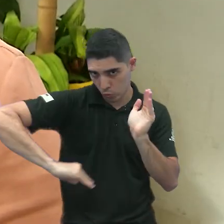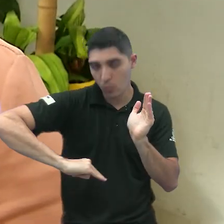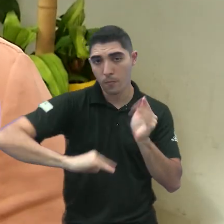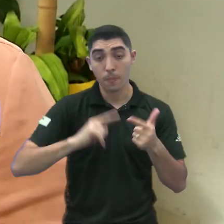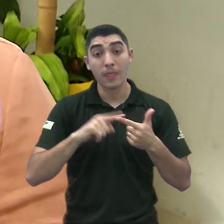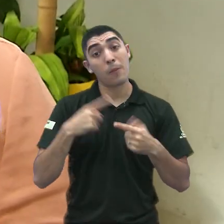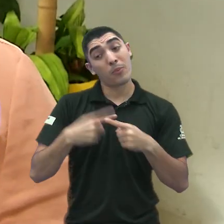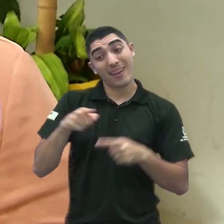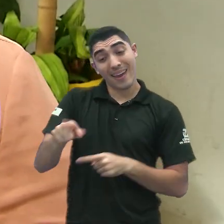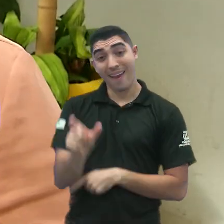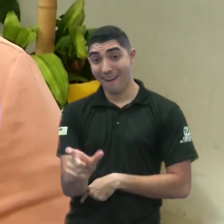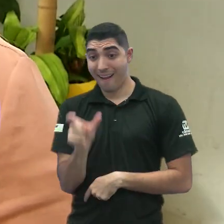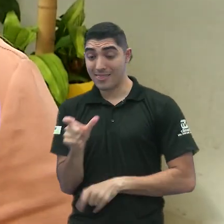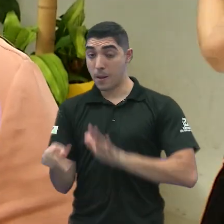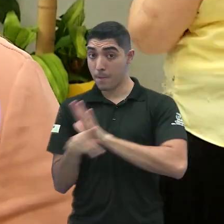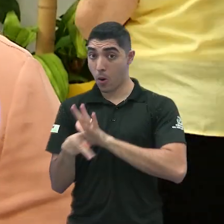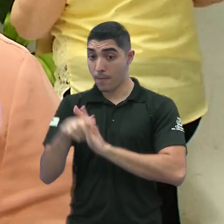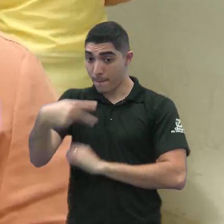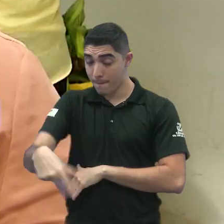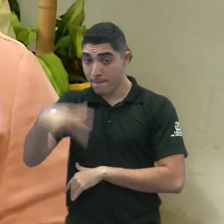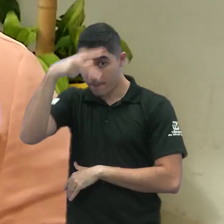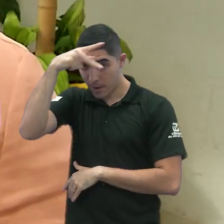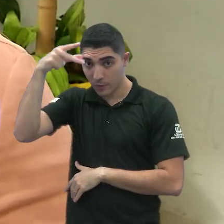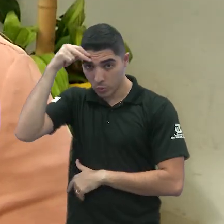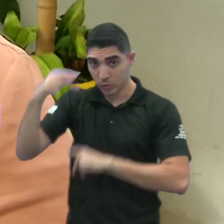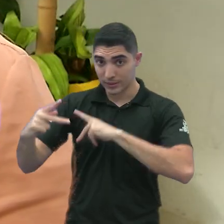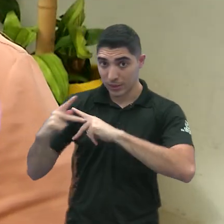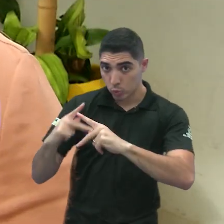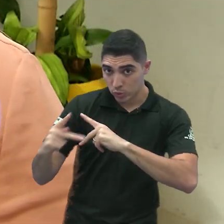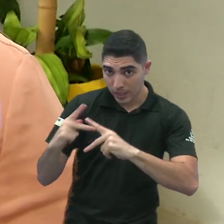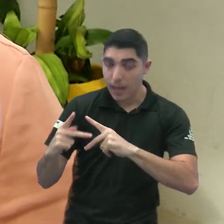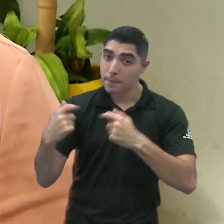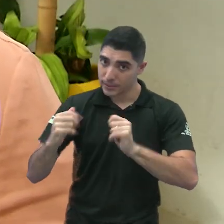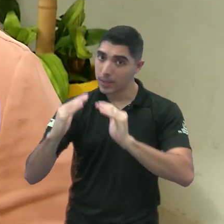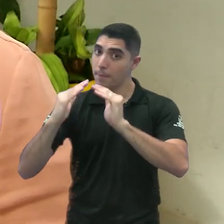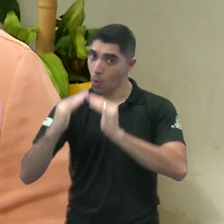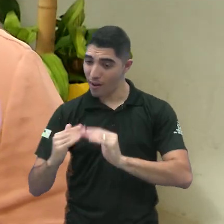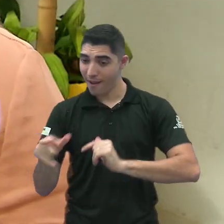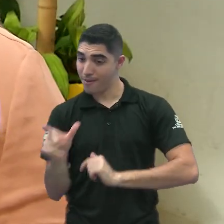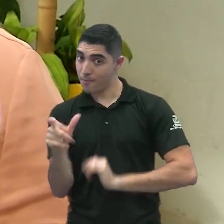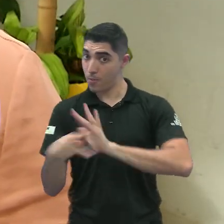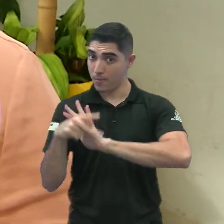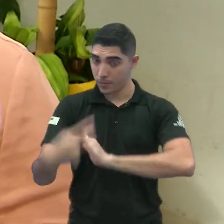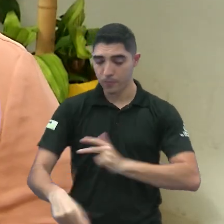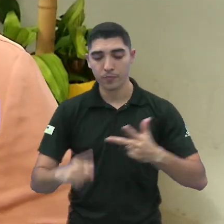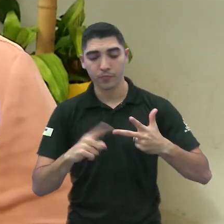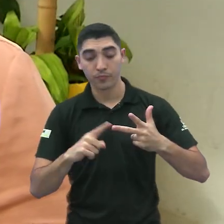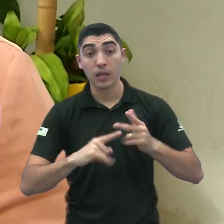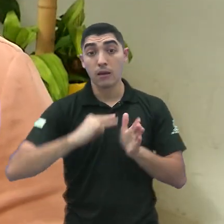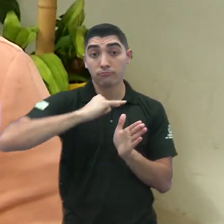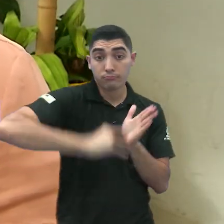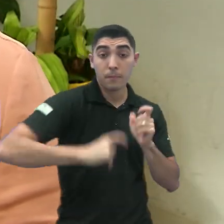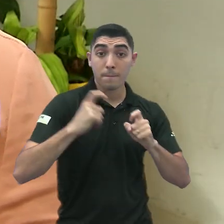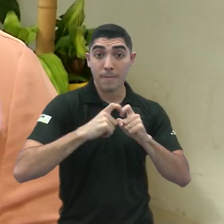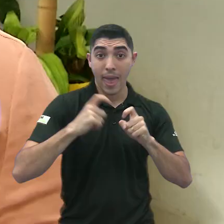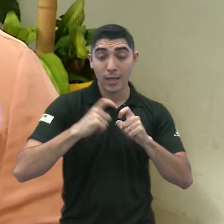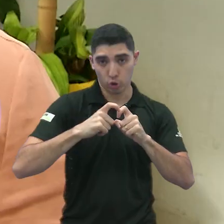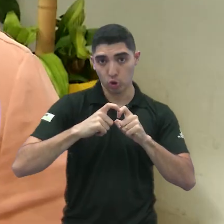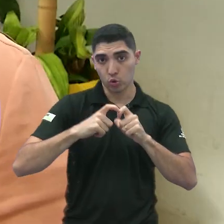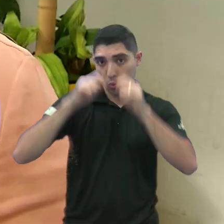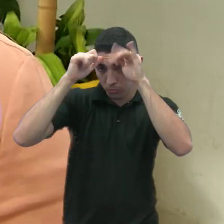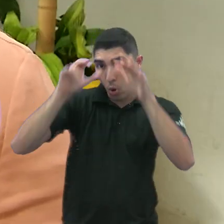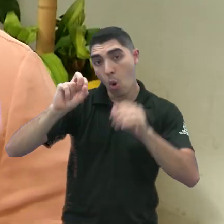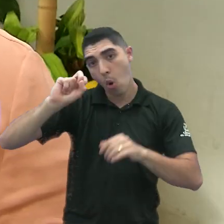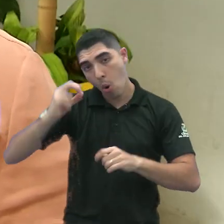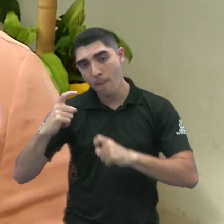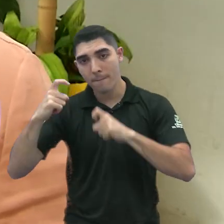carteirinha municipal, então precisa ser morador do município de São José dos Campos, um laudo médico emitido por neurologista ou